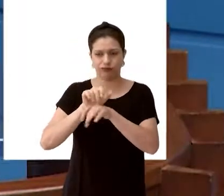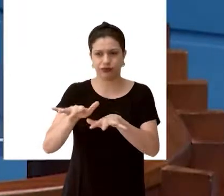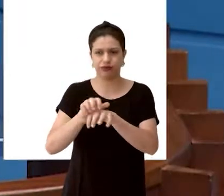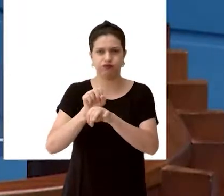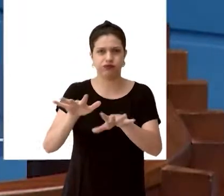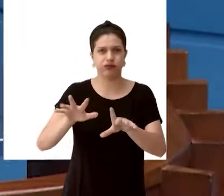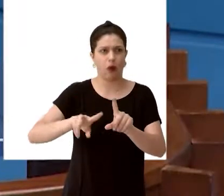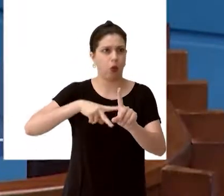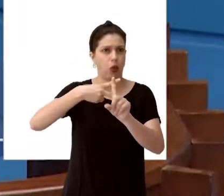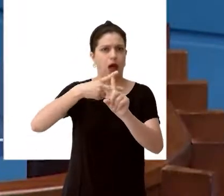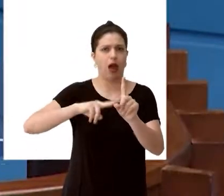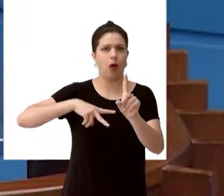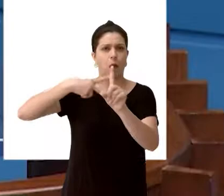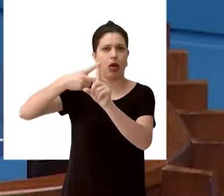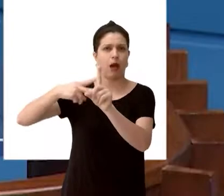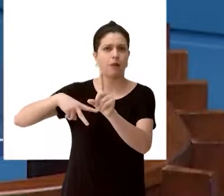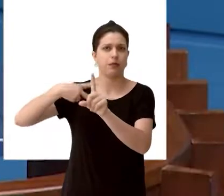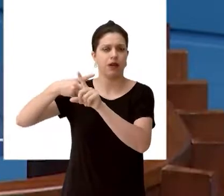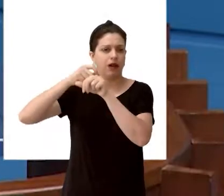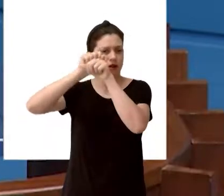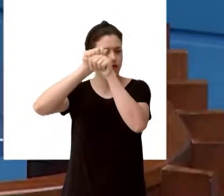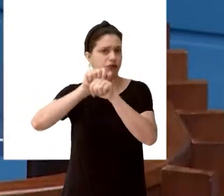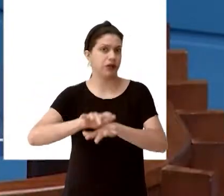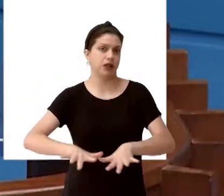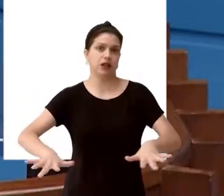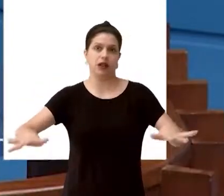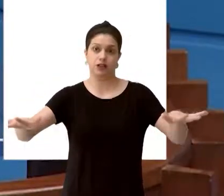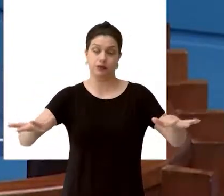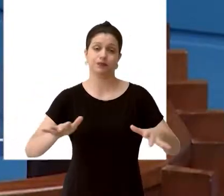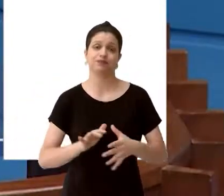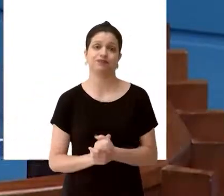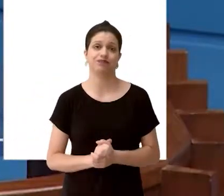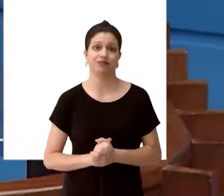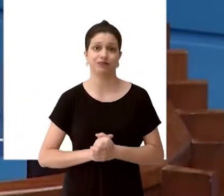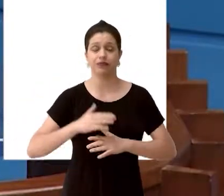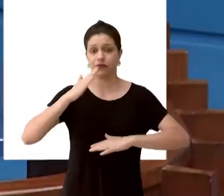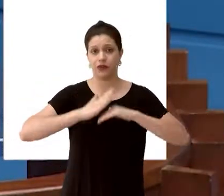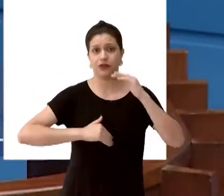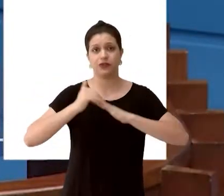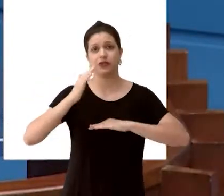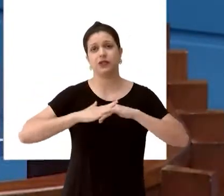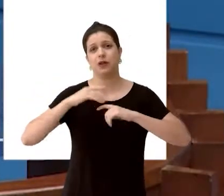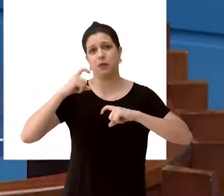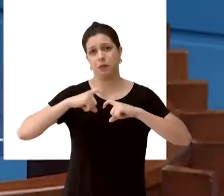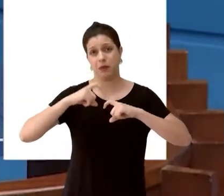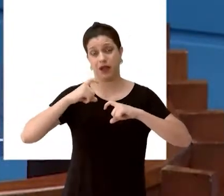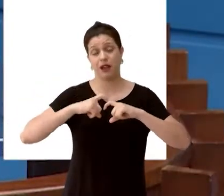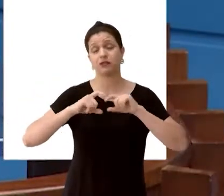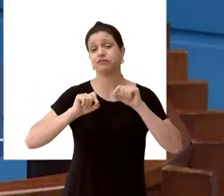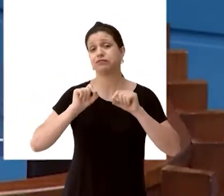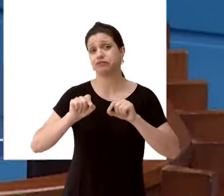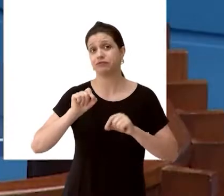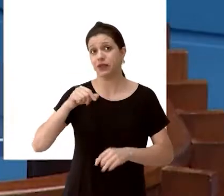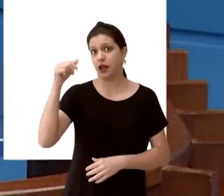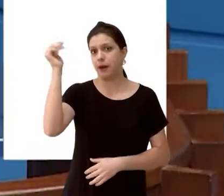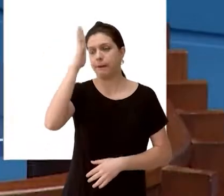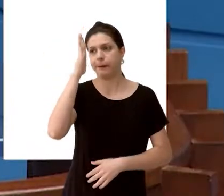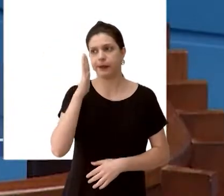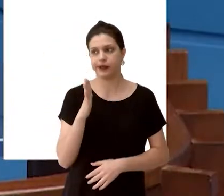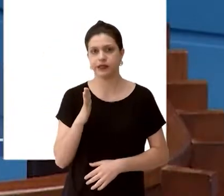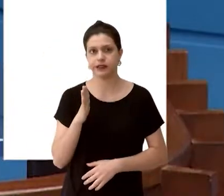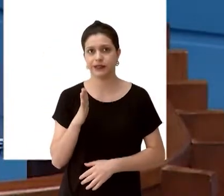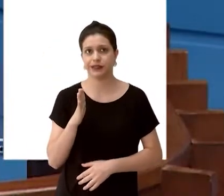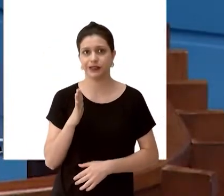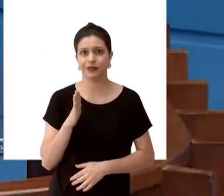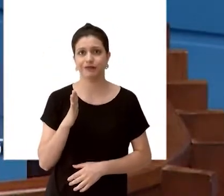Daqui a 1 hora, 2 horas, esse número já dobrou e assim será, segundo os infectologistas, em 2 semanas o Brasil